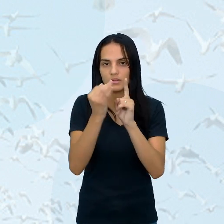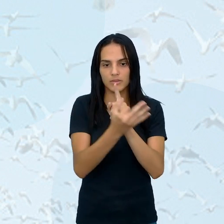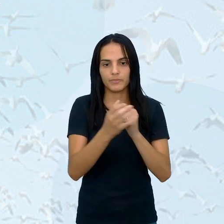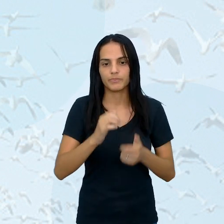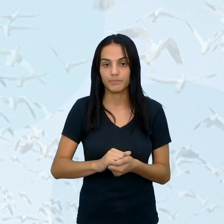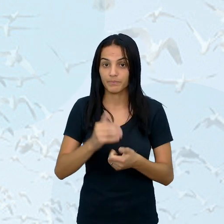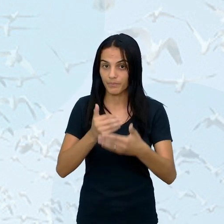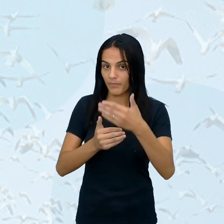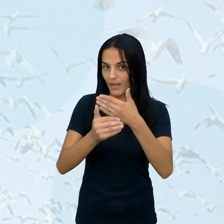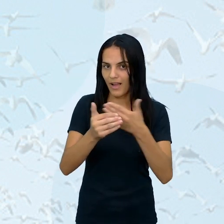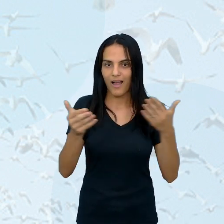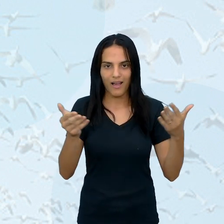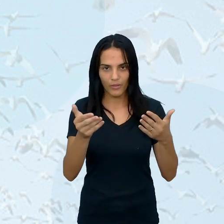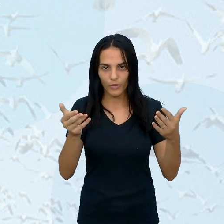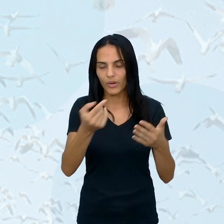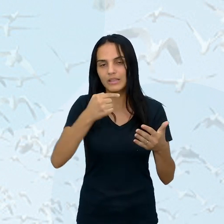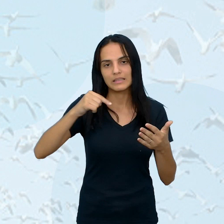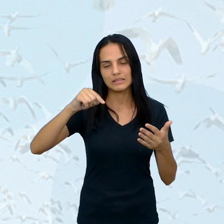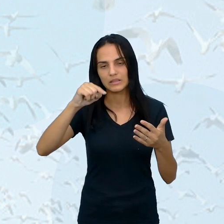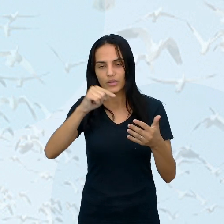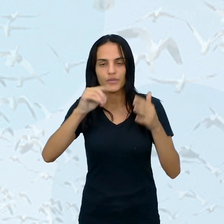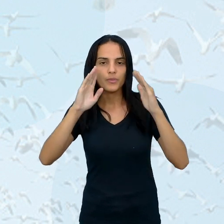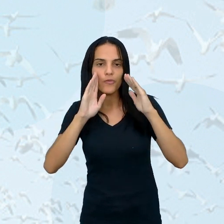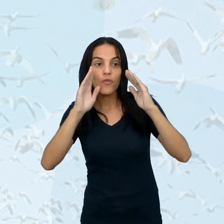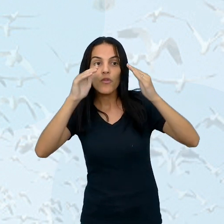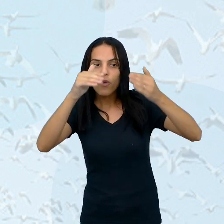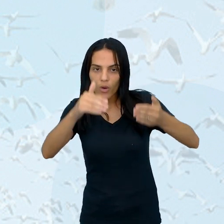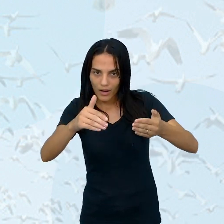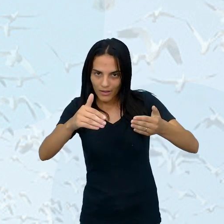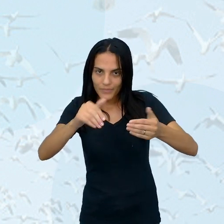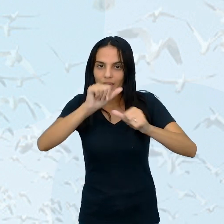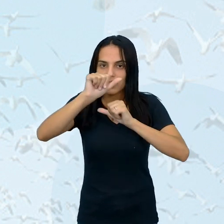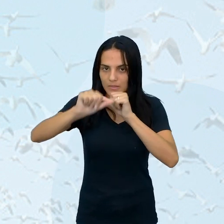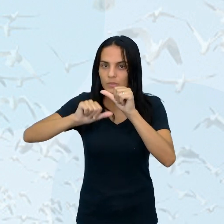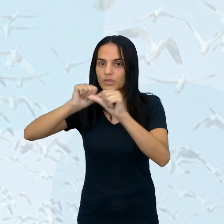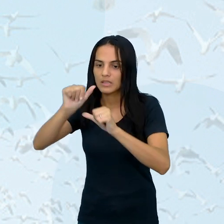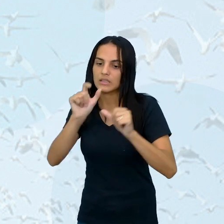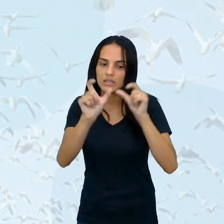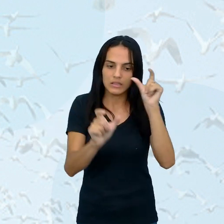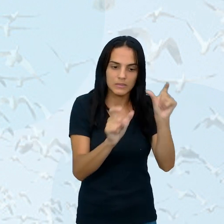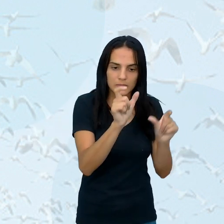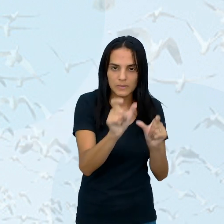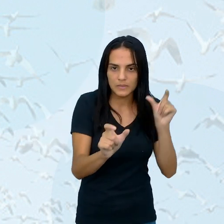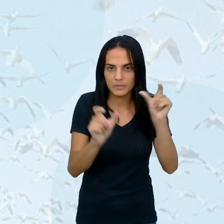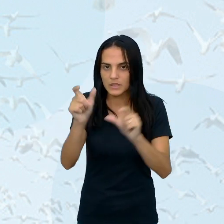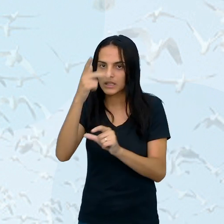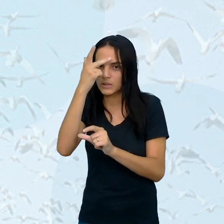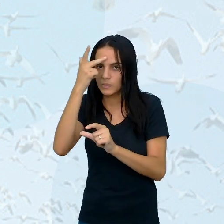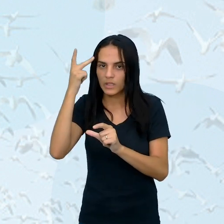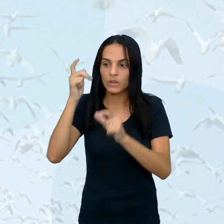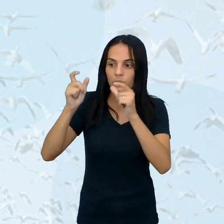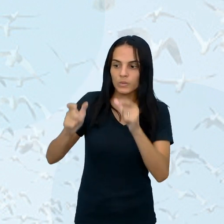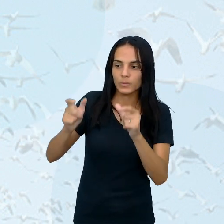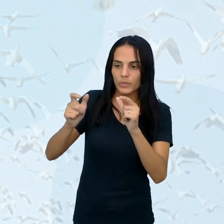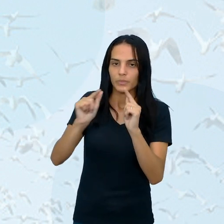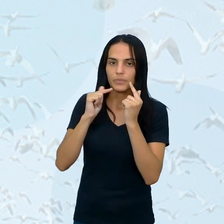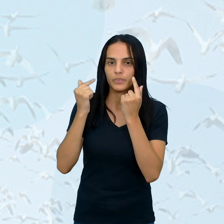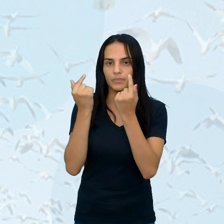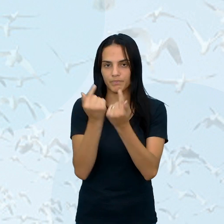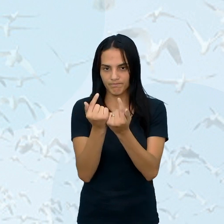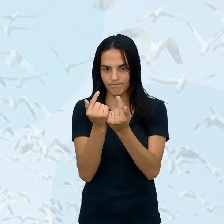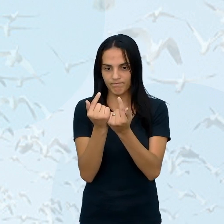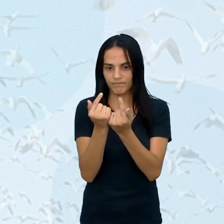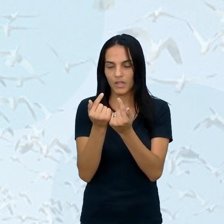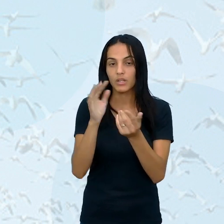A partir de agora, iremos nos concentrar nos deslocamentos de pessoas no espaço geográfico,